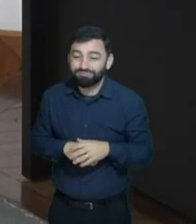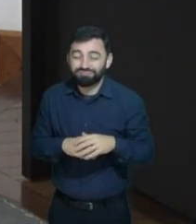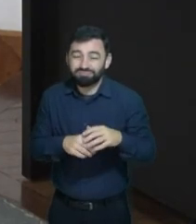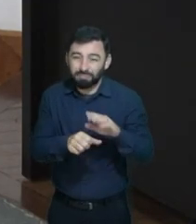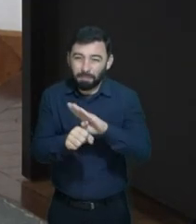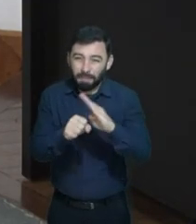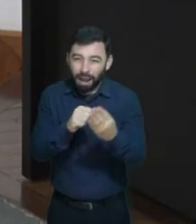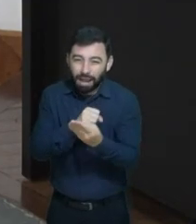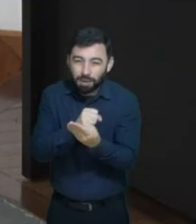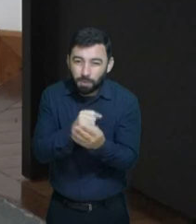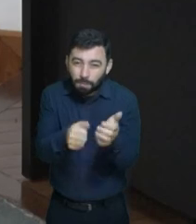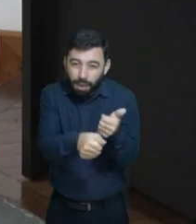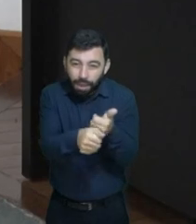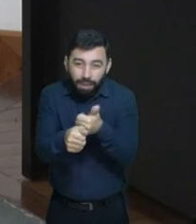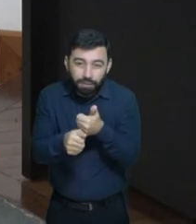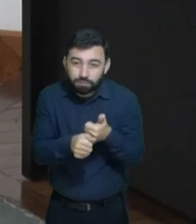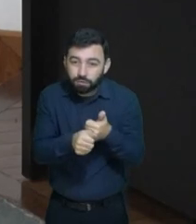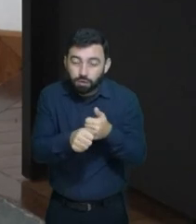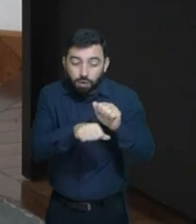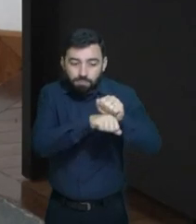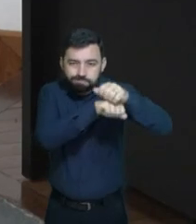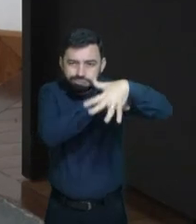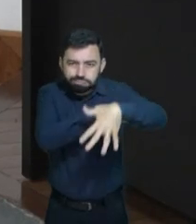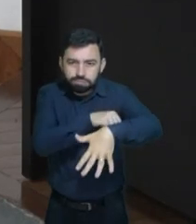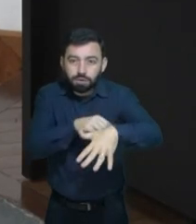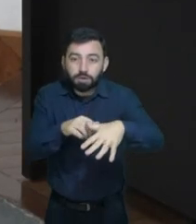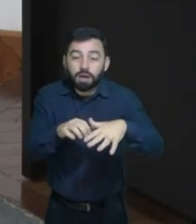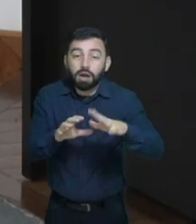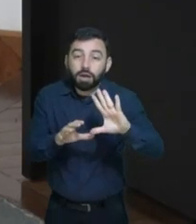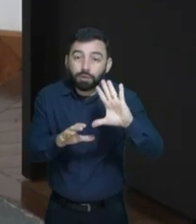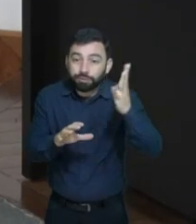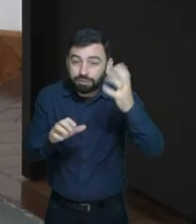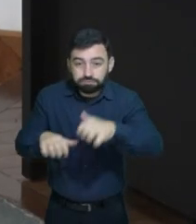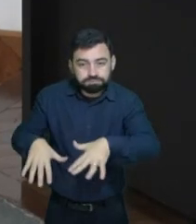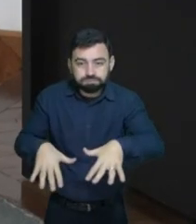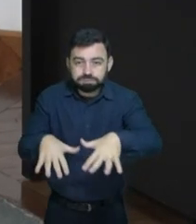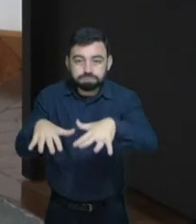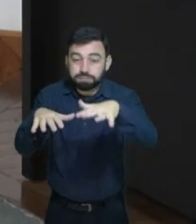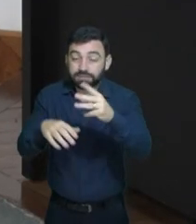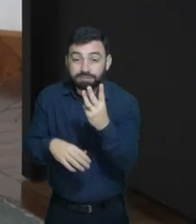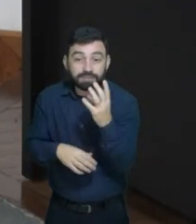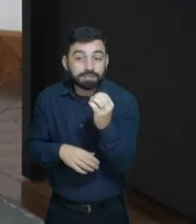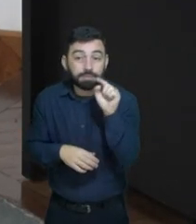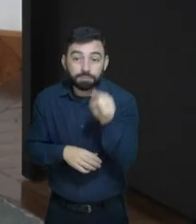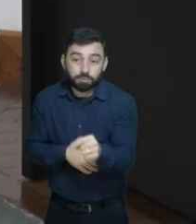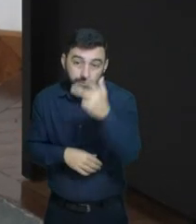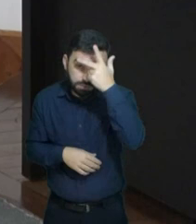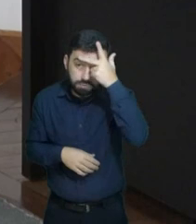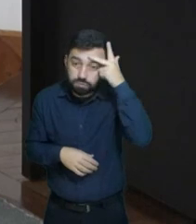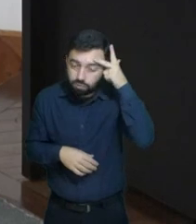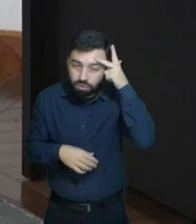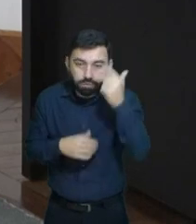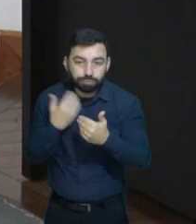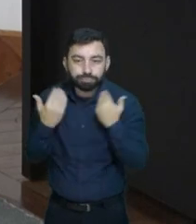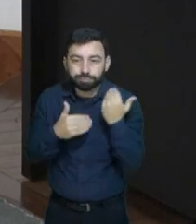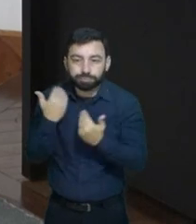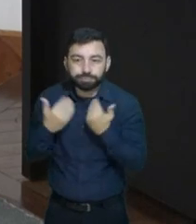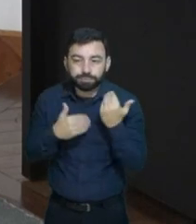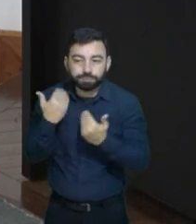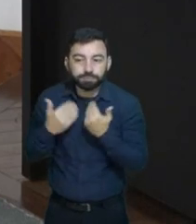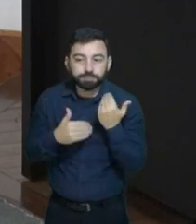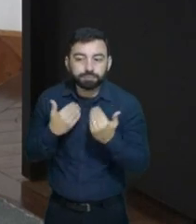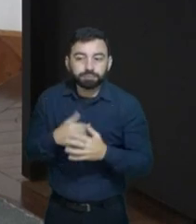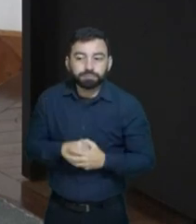os bairros mais próximos, o dique foi e inundou, e 30 mil pessoas foram para o saco.